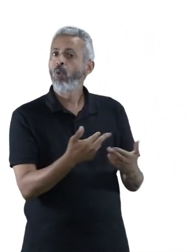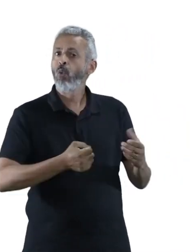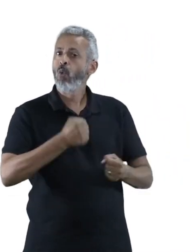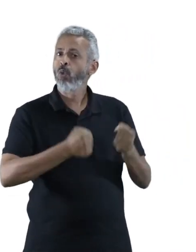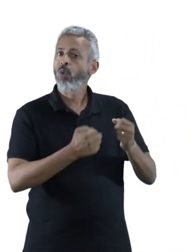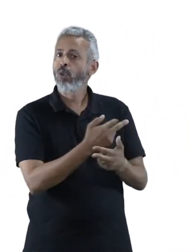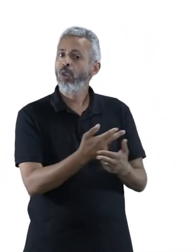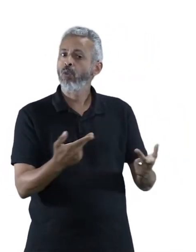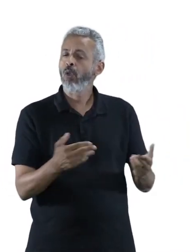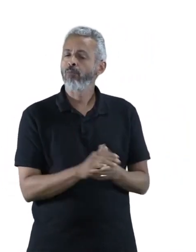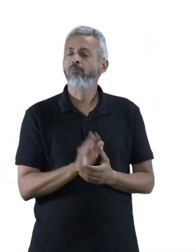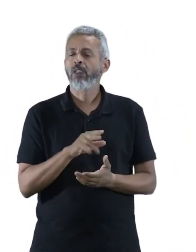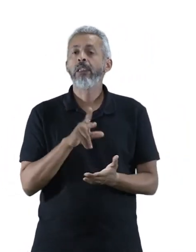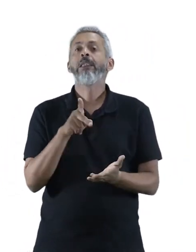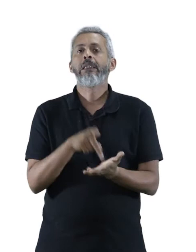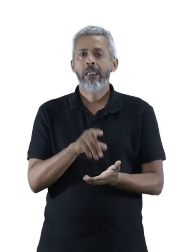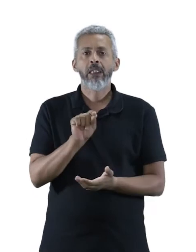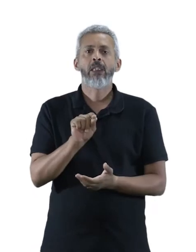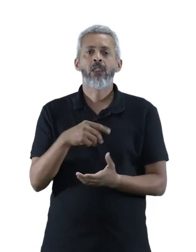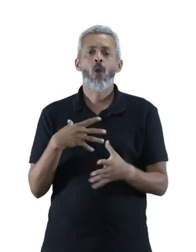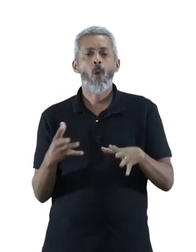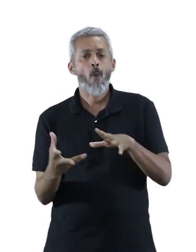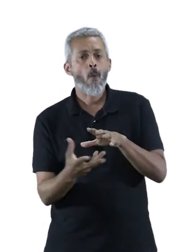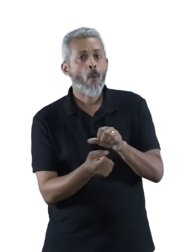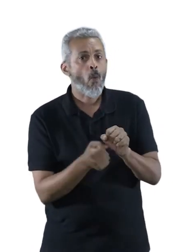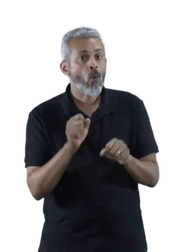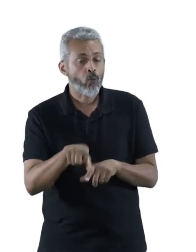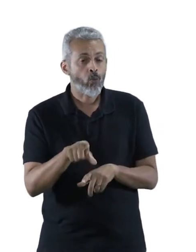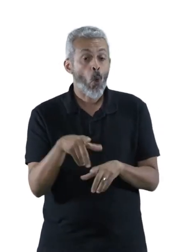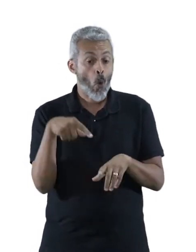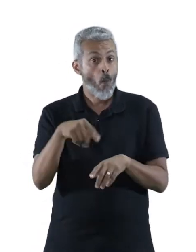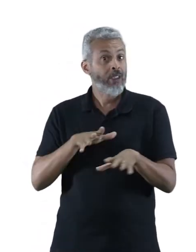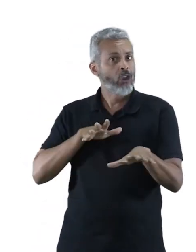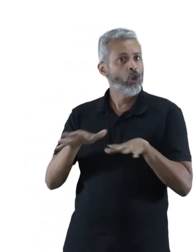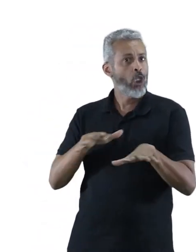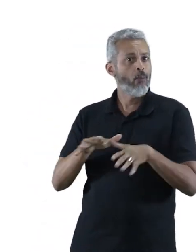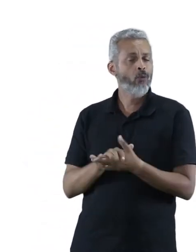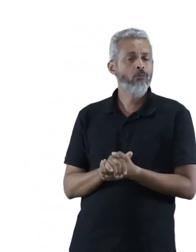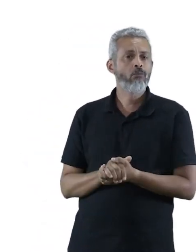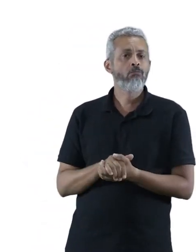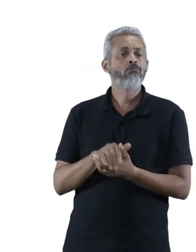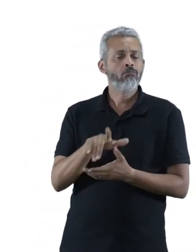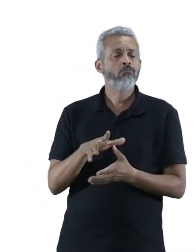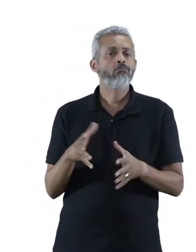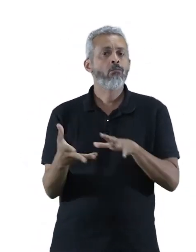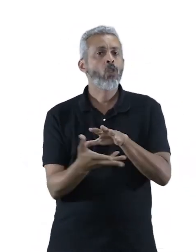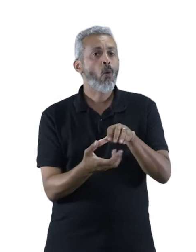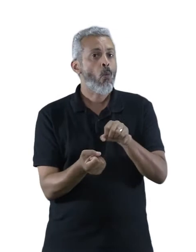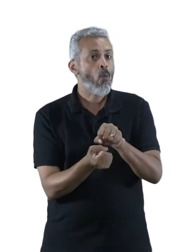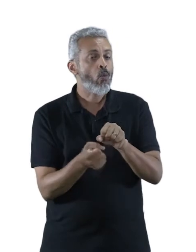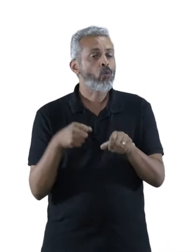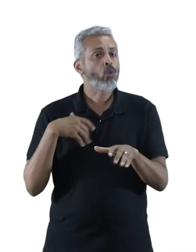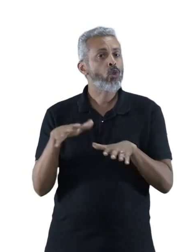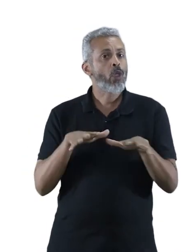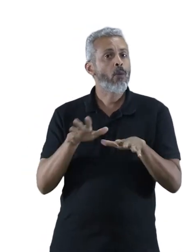transporte. Isso certamente tornou o mundo muito mais dinâmico. E por o mundo se tornar muito mais dinâmico,